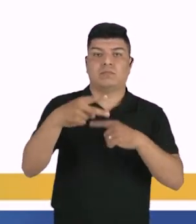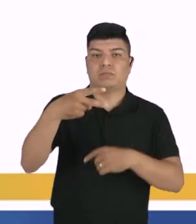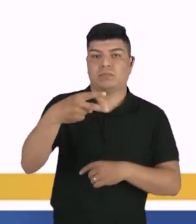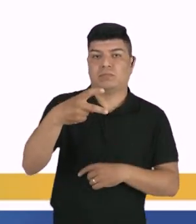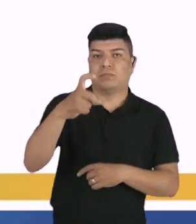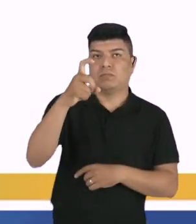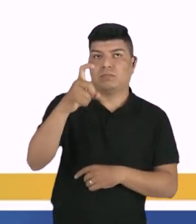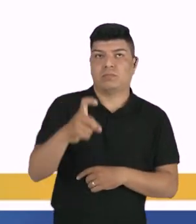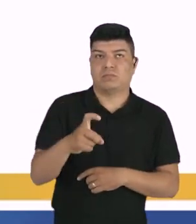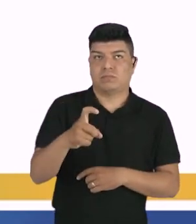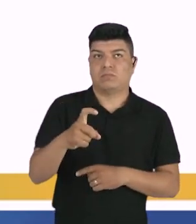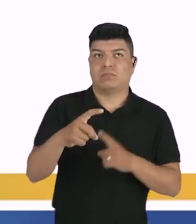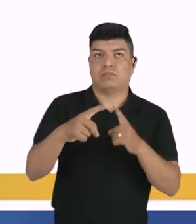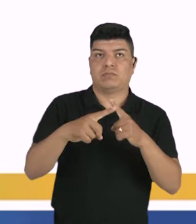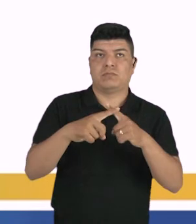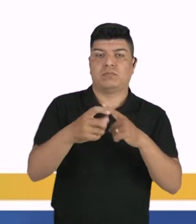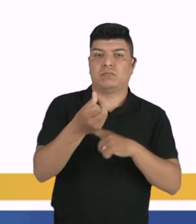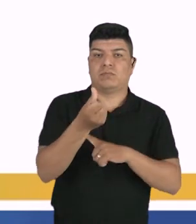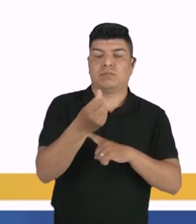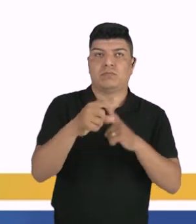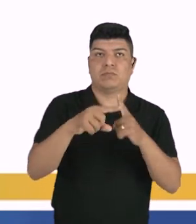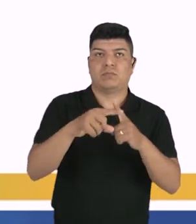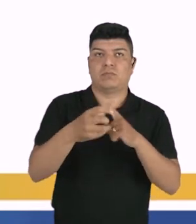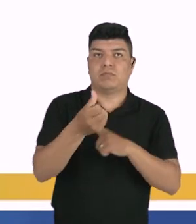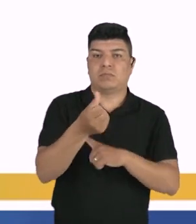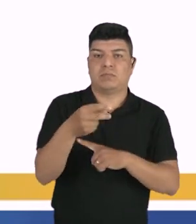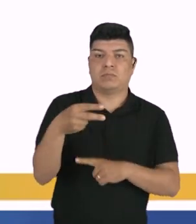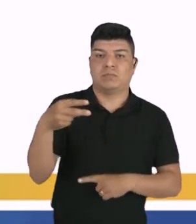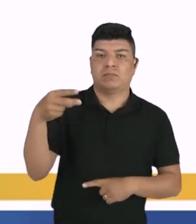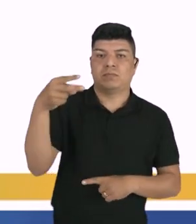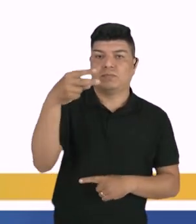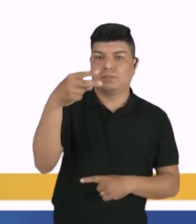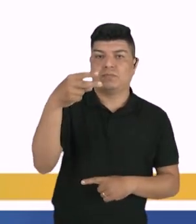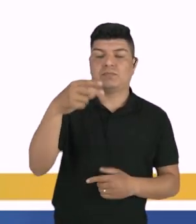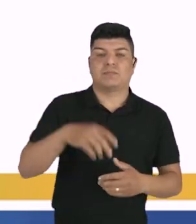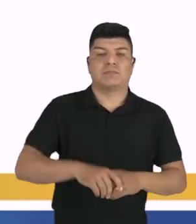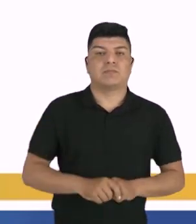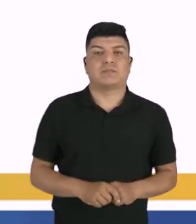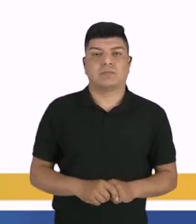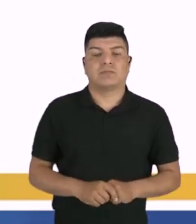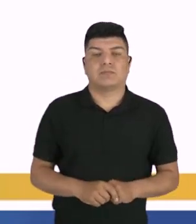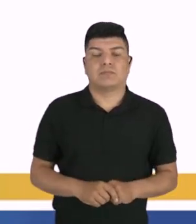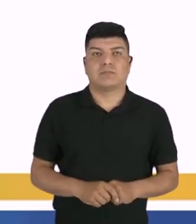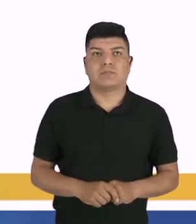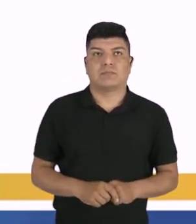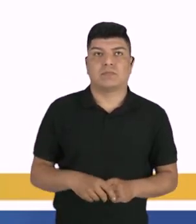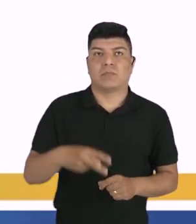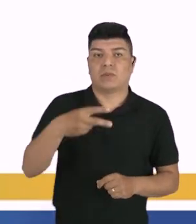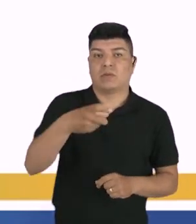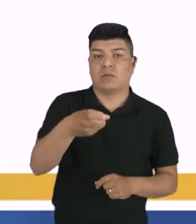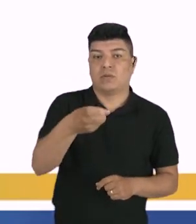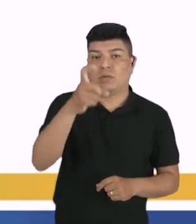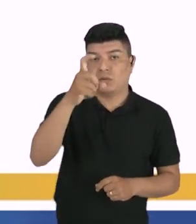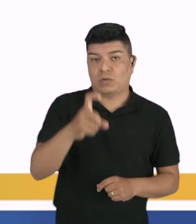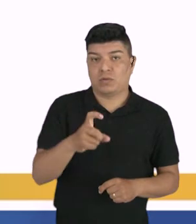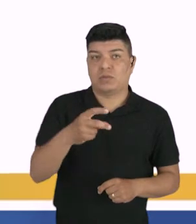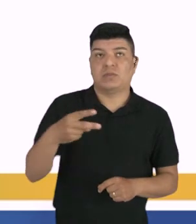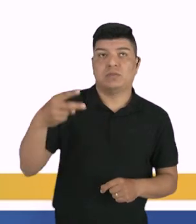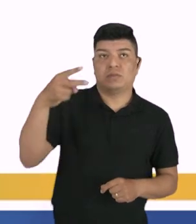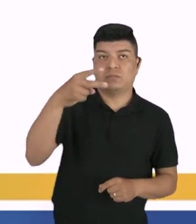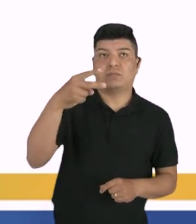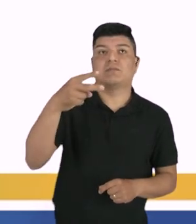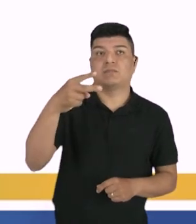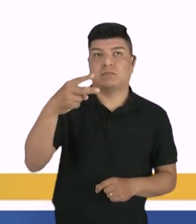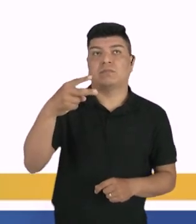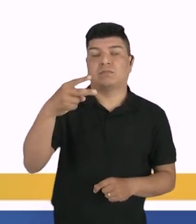produto de 2x por 6, mais o segundo ao quadrado, que é o número 6. Então, 2x ao quadrado, a gente aplica ali a